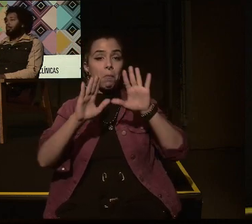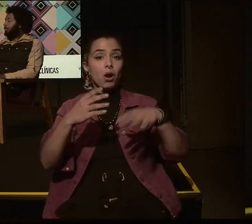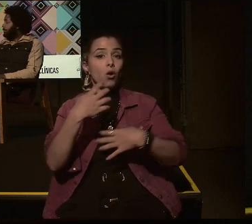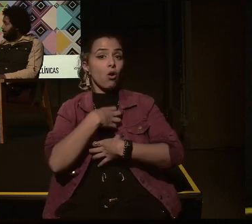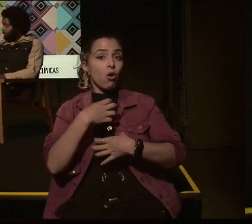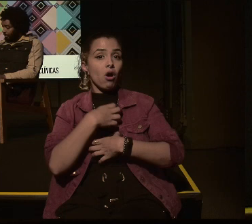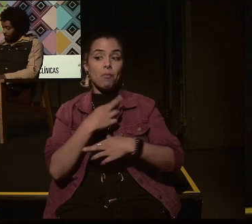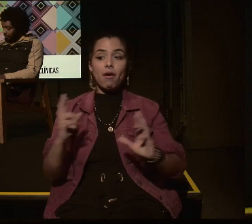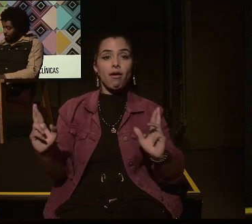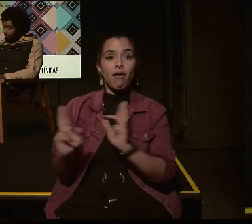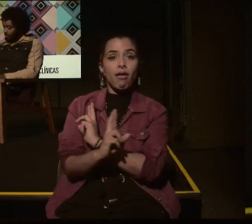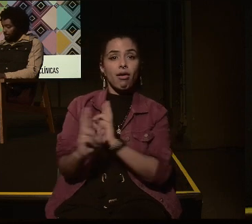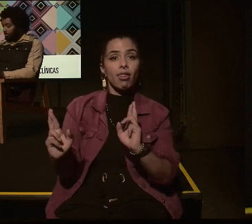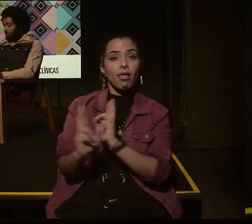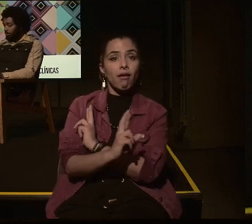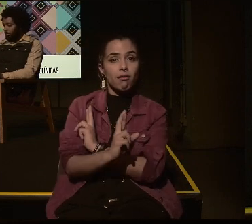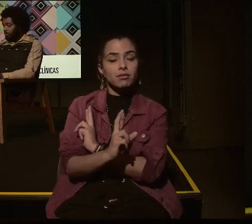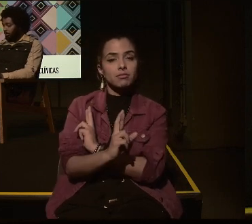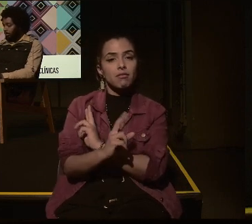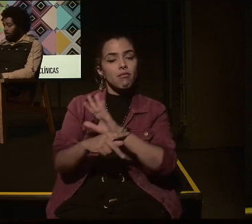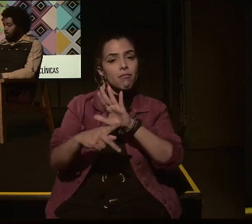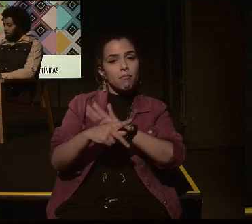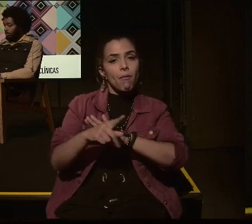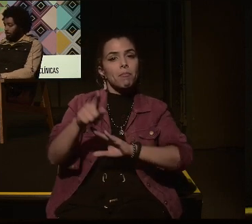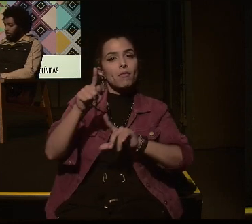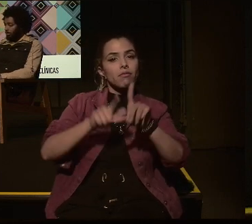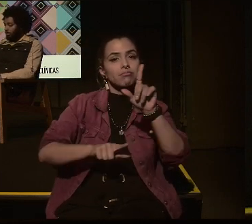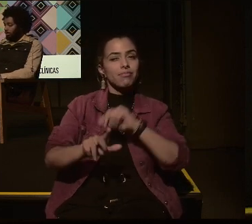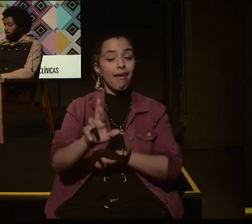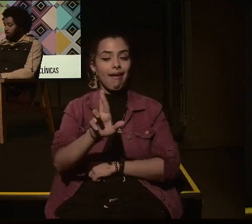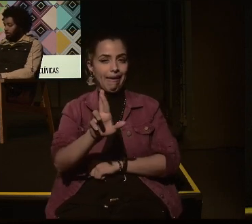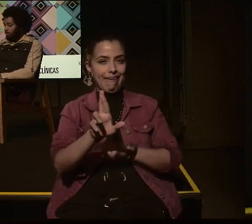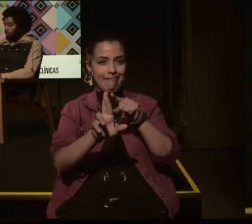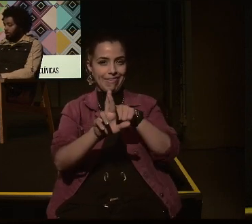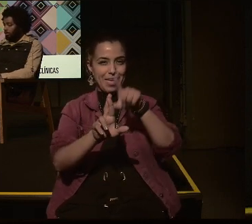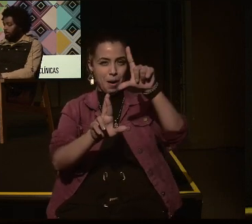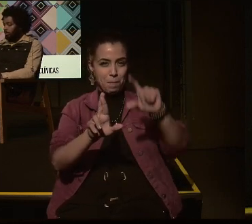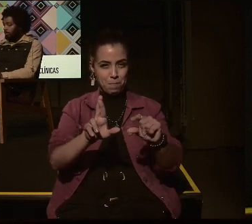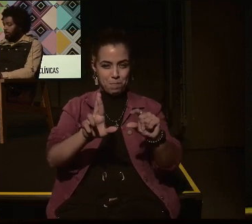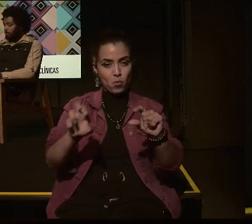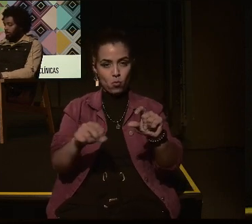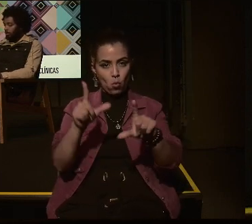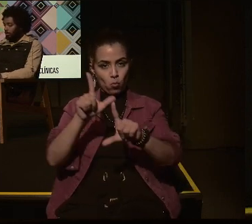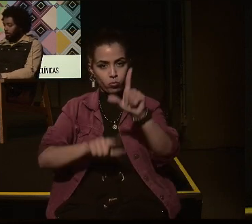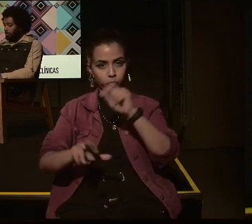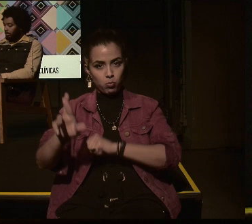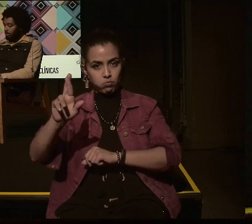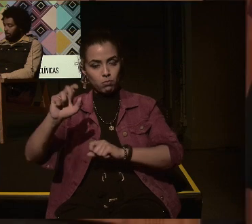minúsculo, porque ela ainda ocorria, mas não ocorria